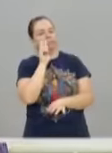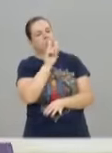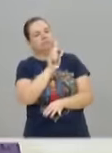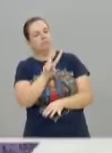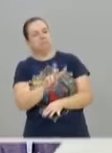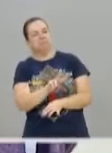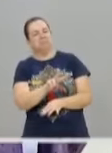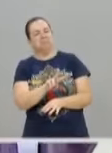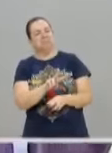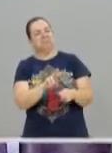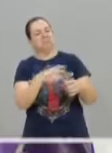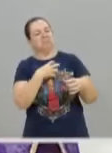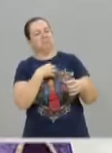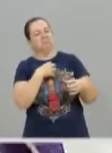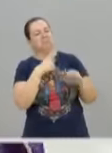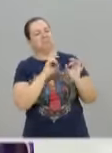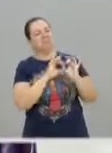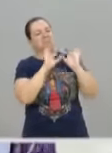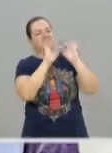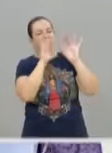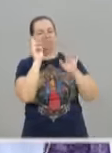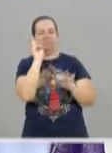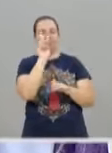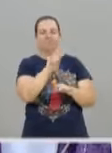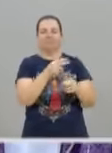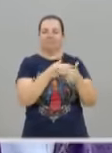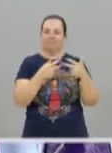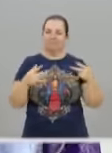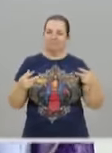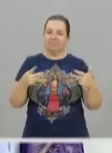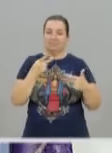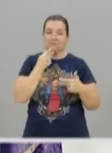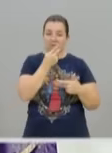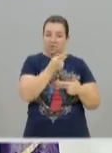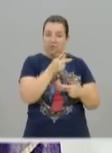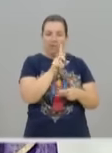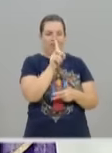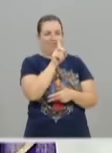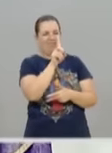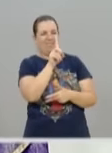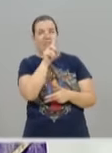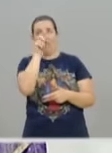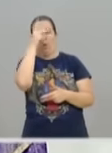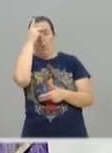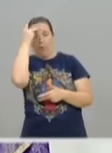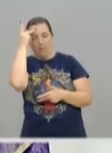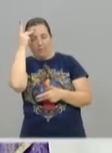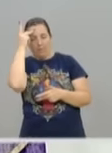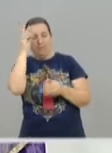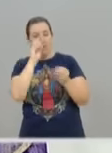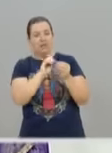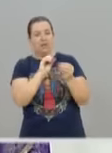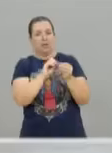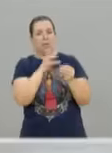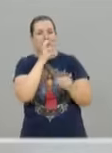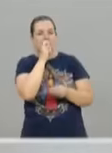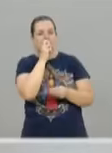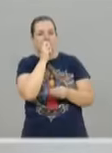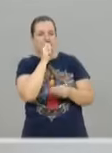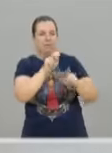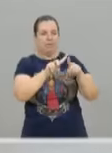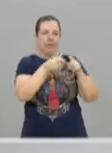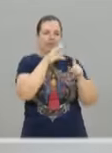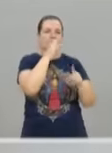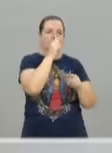aberta e diz não foi o homem feito para o sábado mas o sábado para